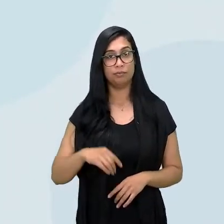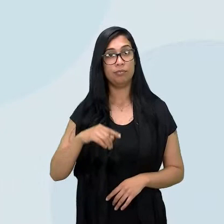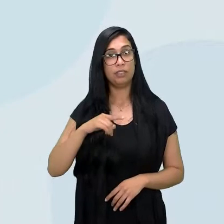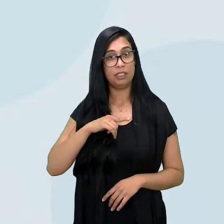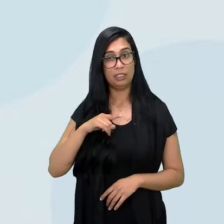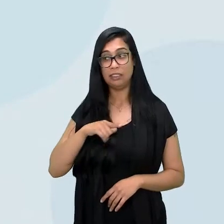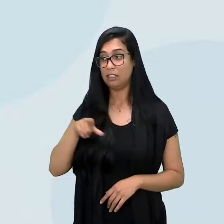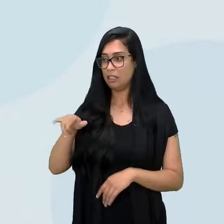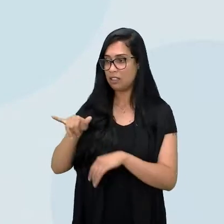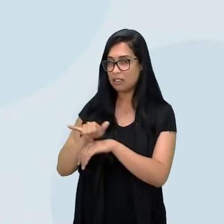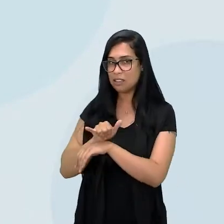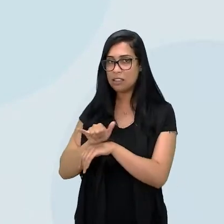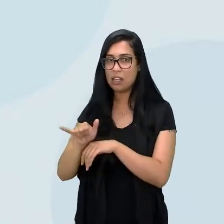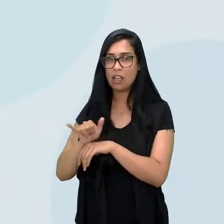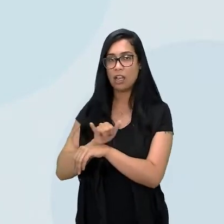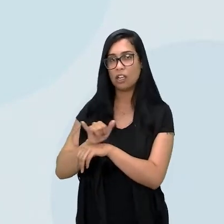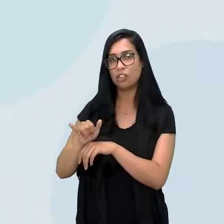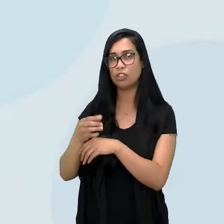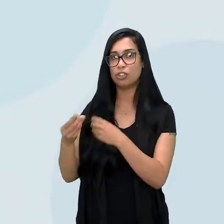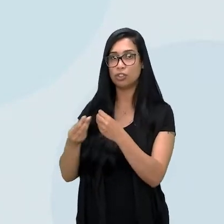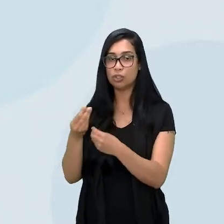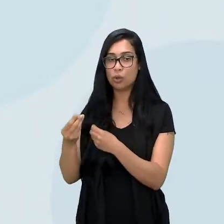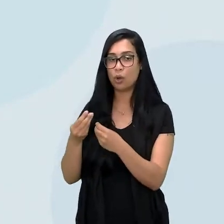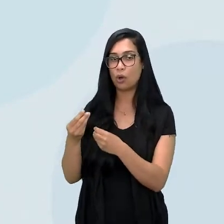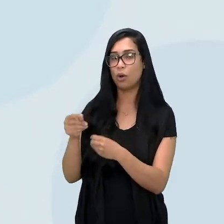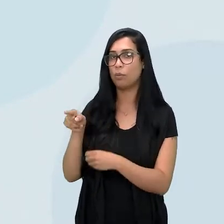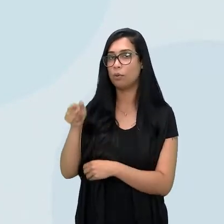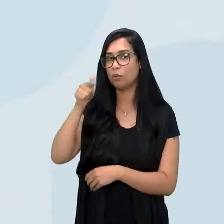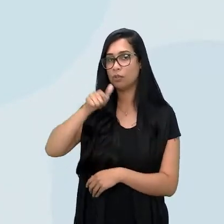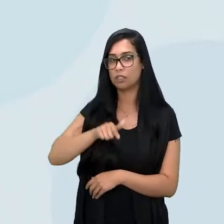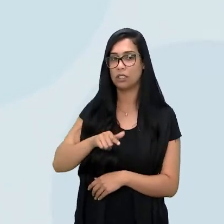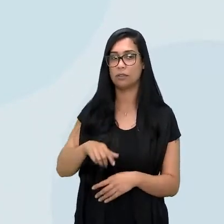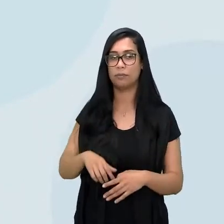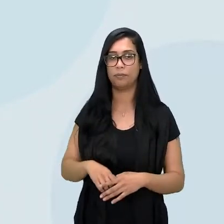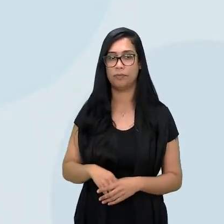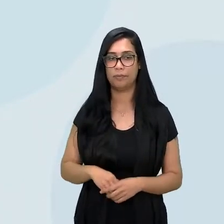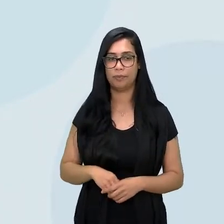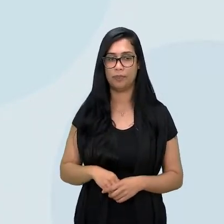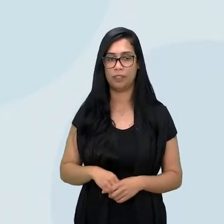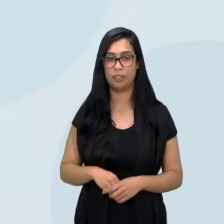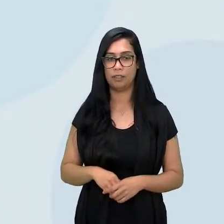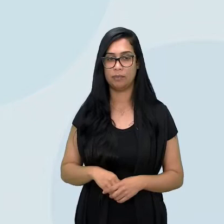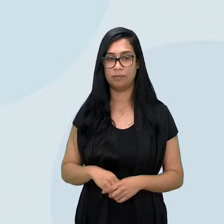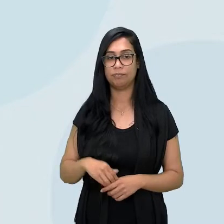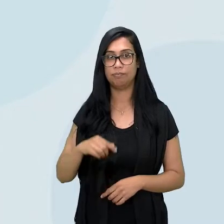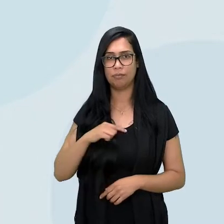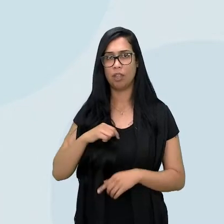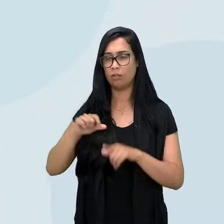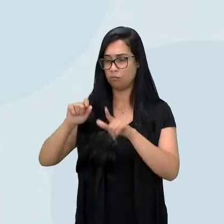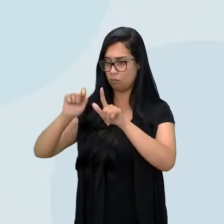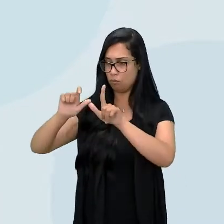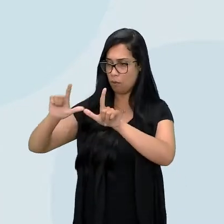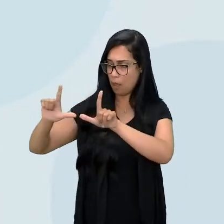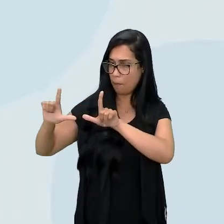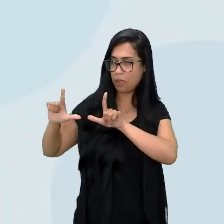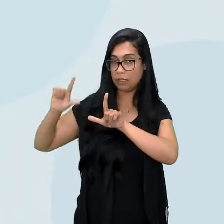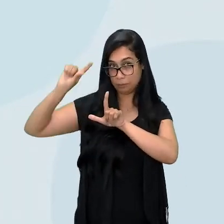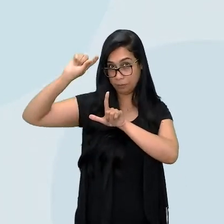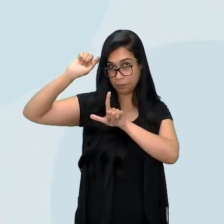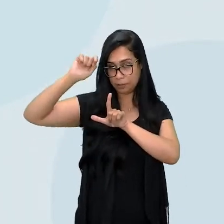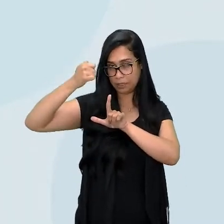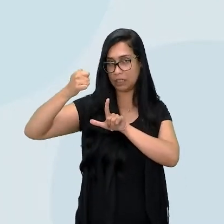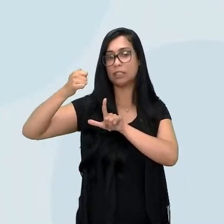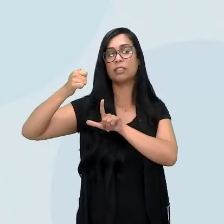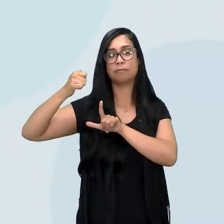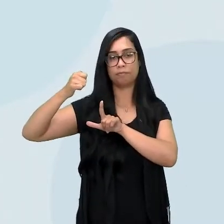né, na primeira aula, na primeira atividade, os fótons, né, que são esses pacotinhos de luz, eles incidem nesta placa, e esta